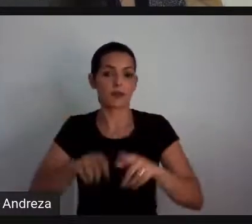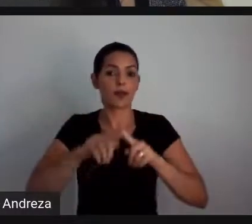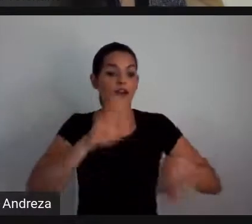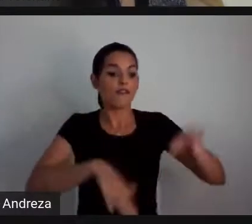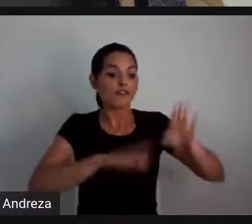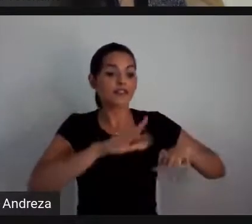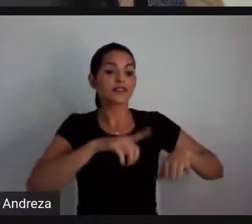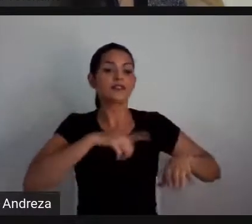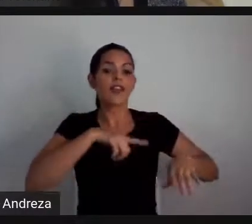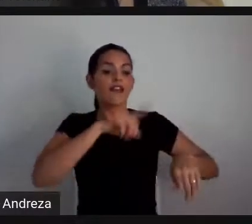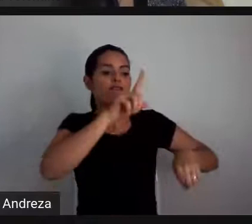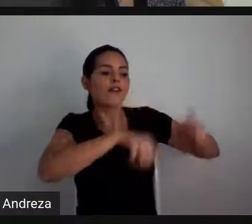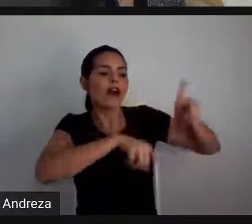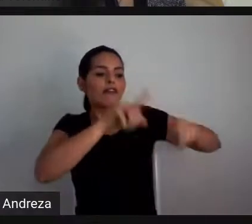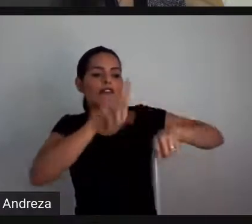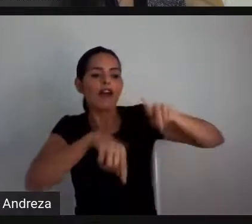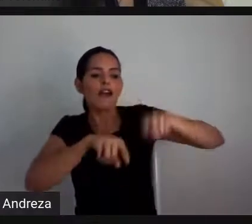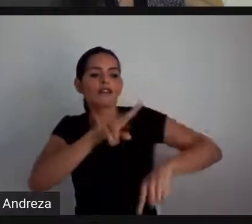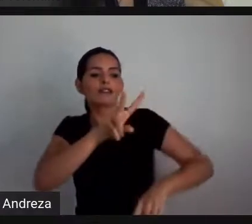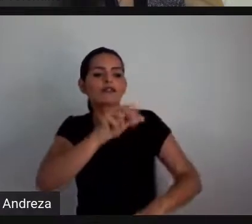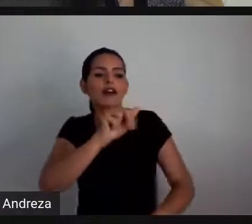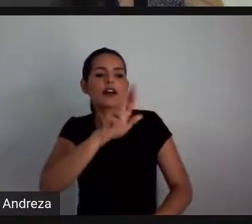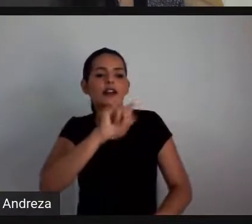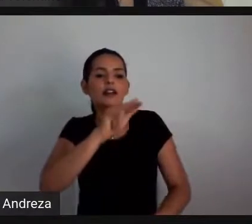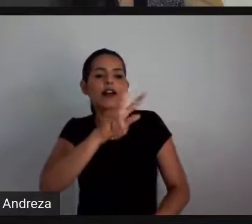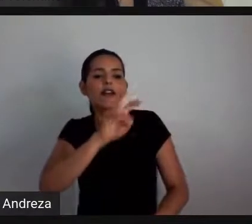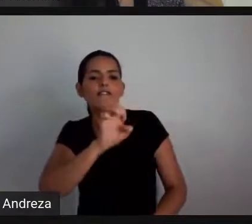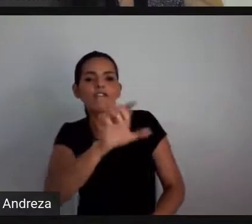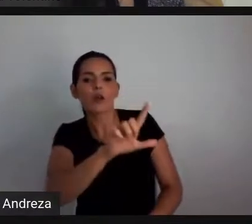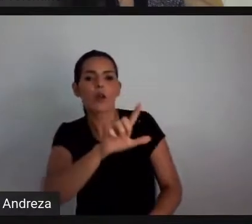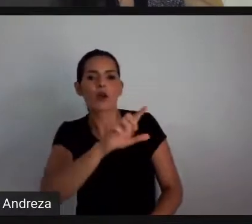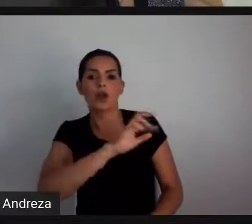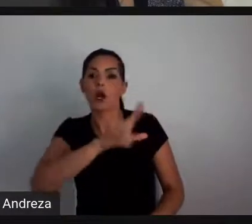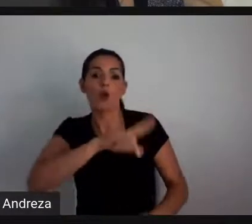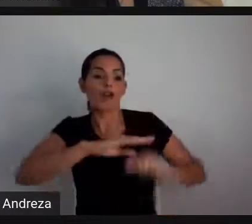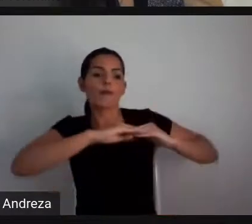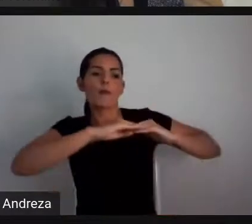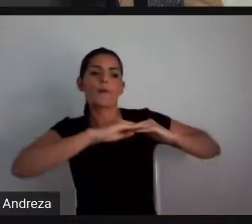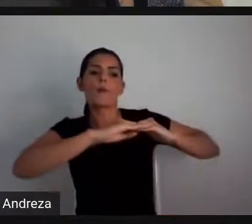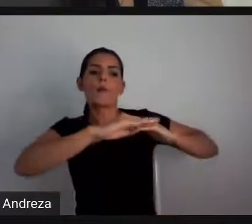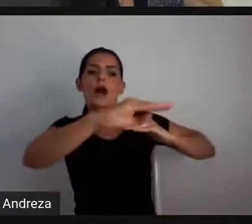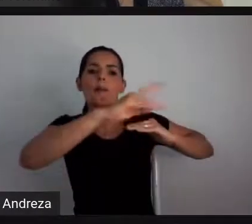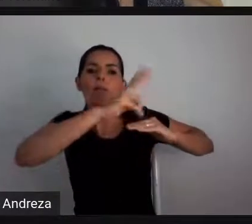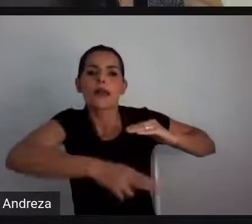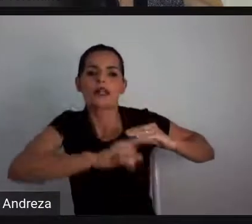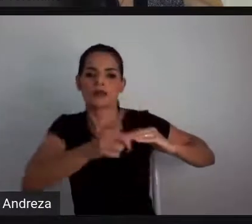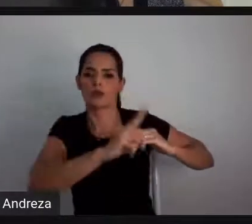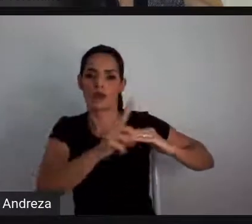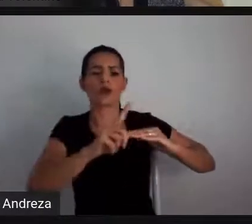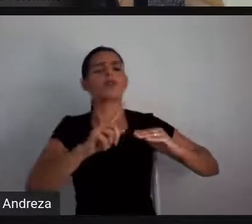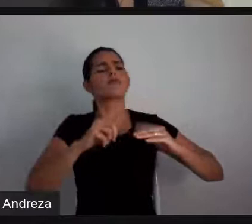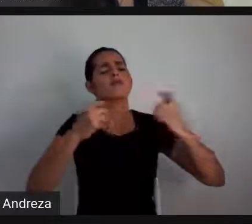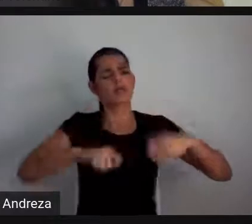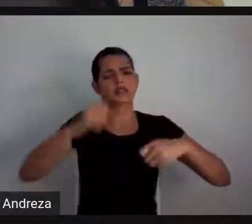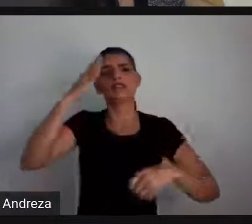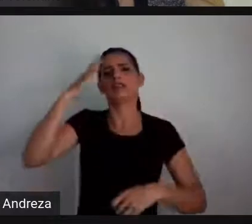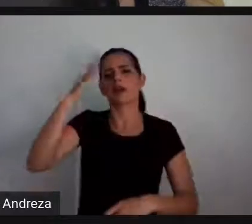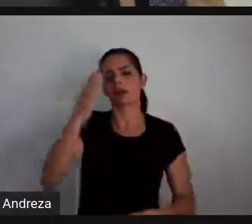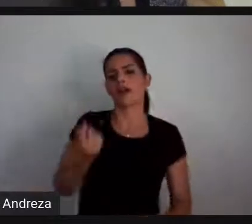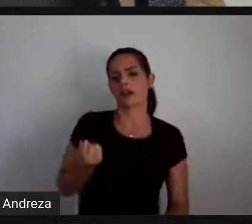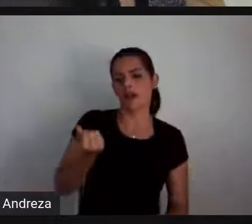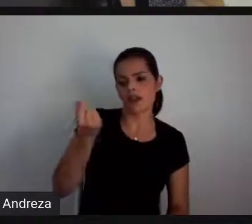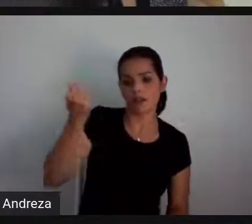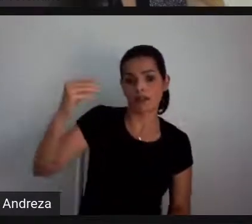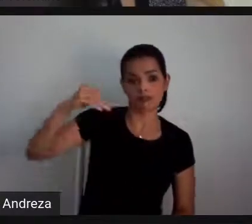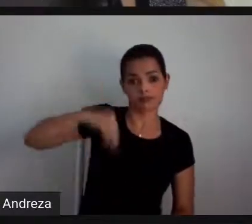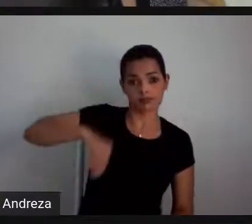variáveis, acho que é importante isso fazer parte, assim, a pessoa tomar nota disso e saber exatamente quanto é que ela está ganhando. Outro ponto